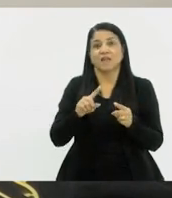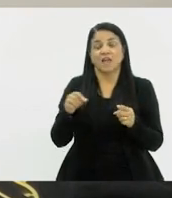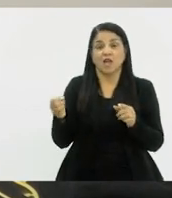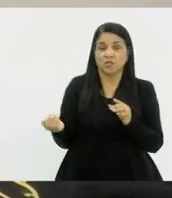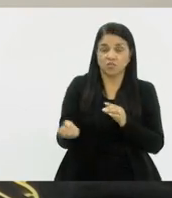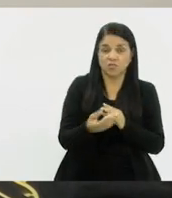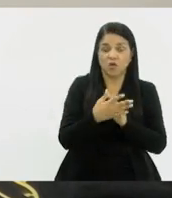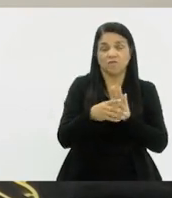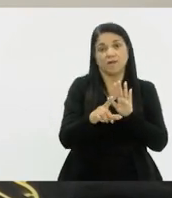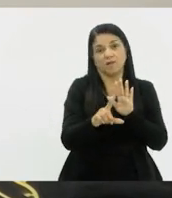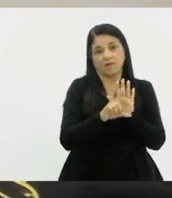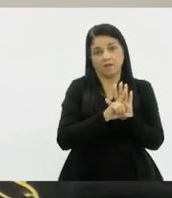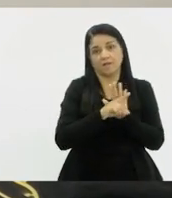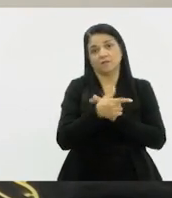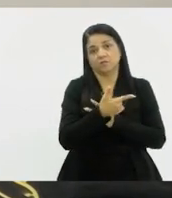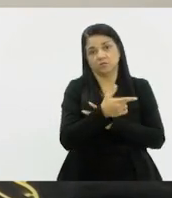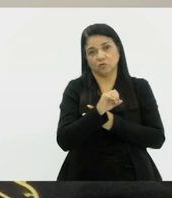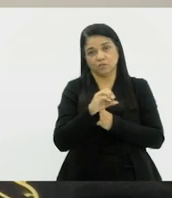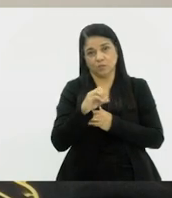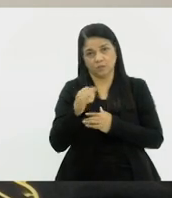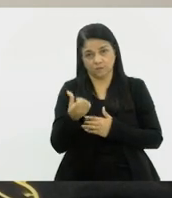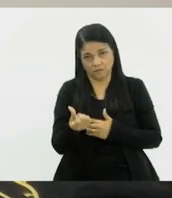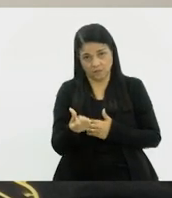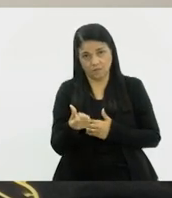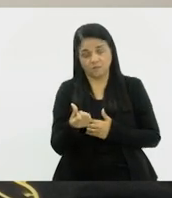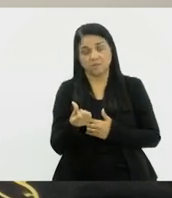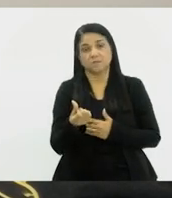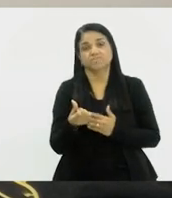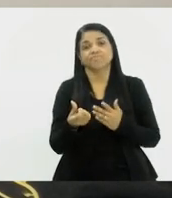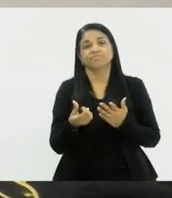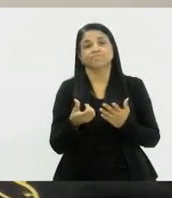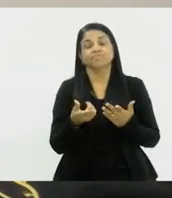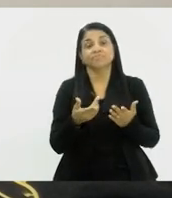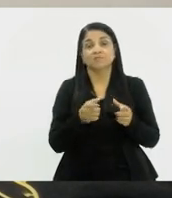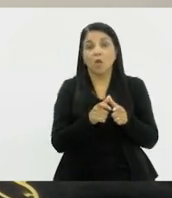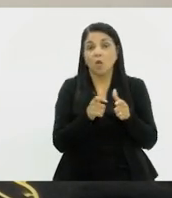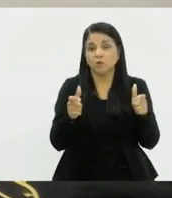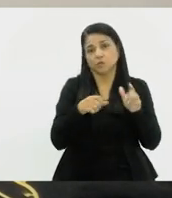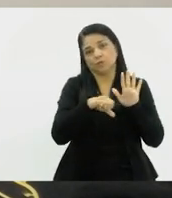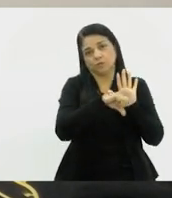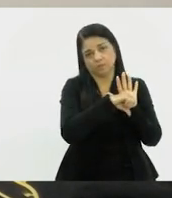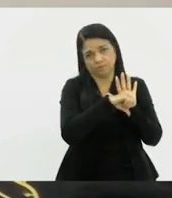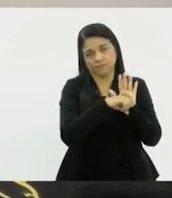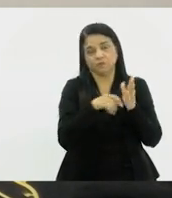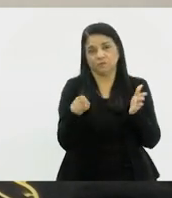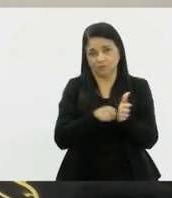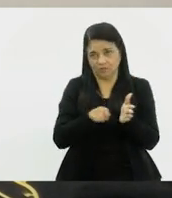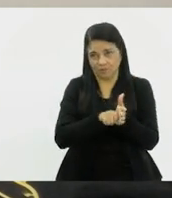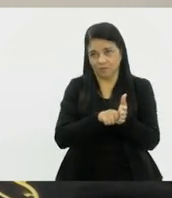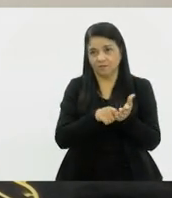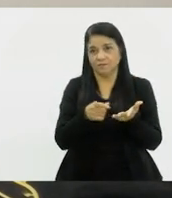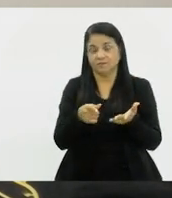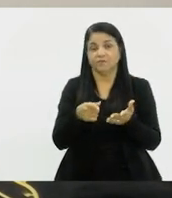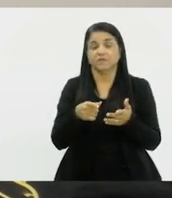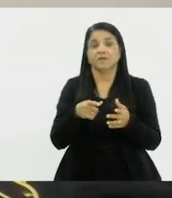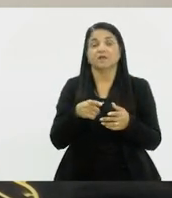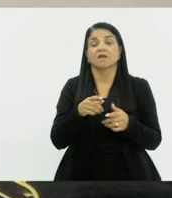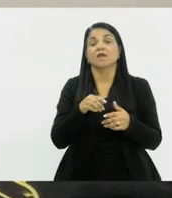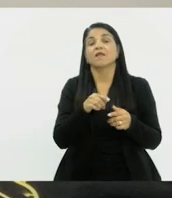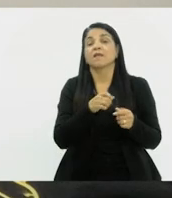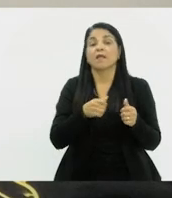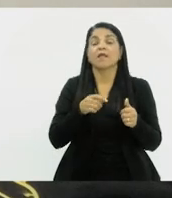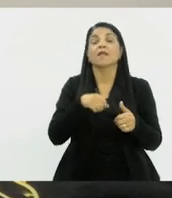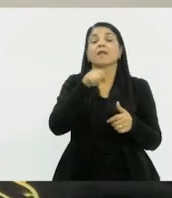lei então nova lei lá de 2006 houve um aumento do crime de tráfico ou seja quem quem ali a a a a autoridade que age na ponta